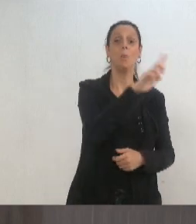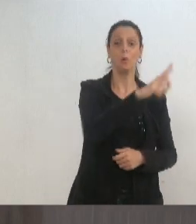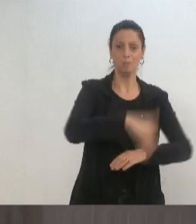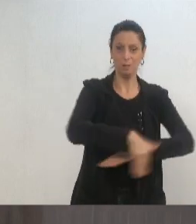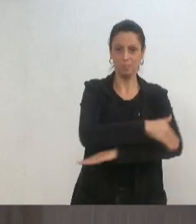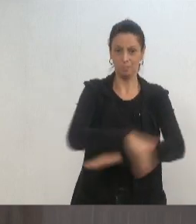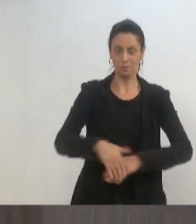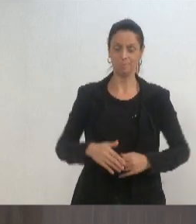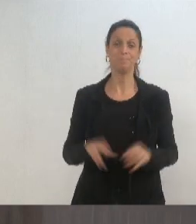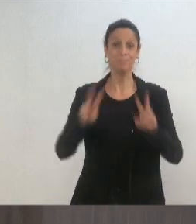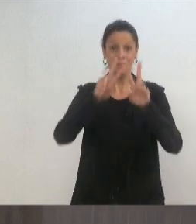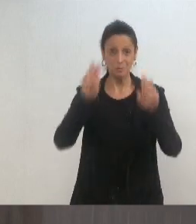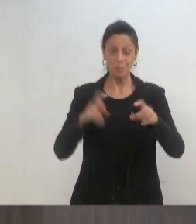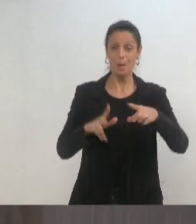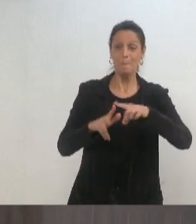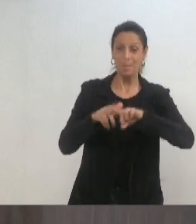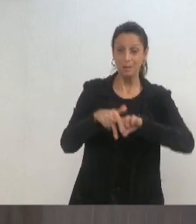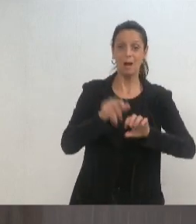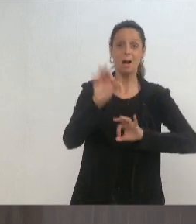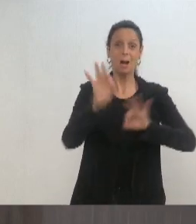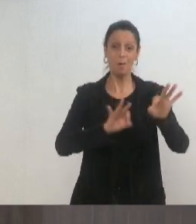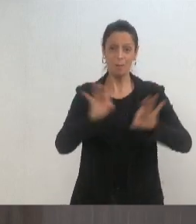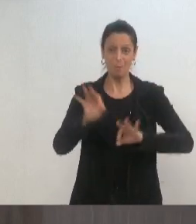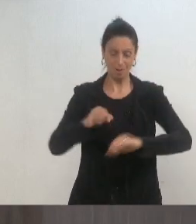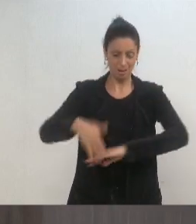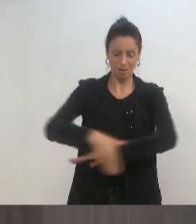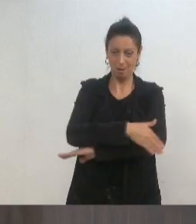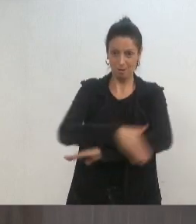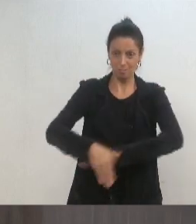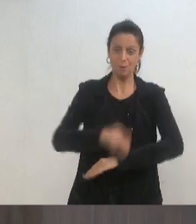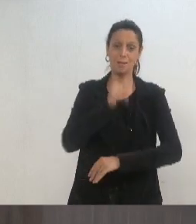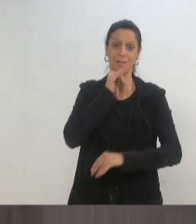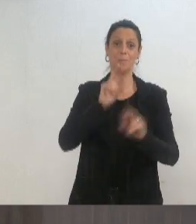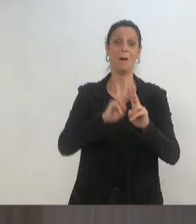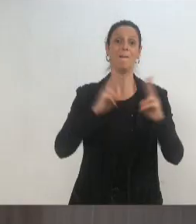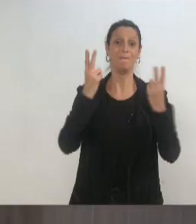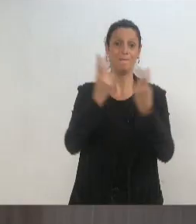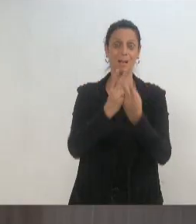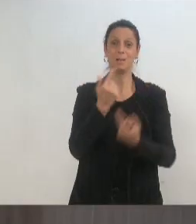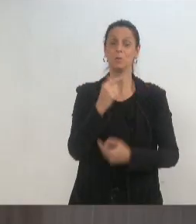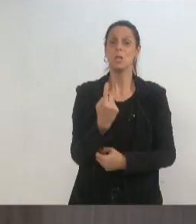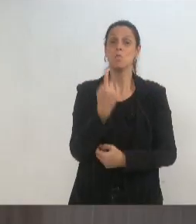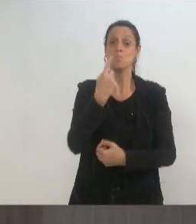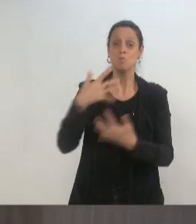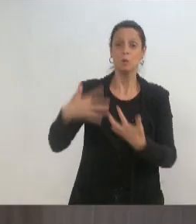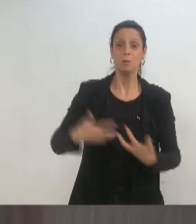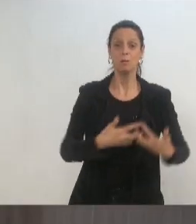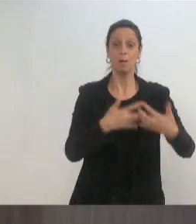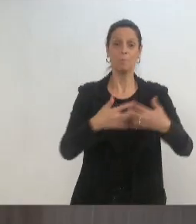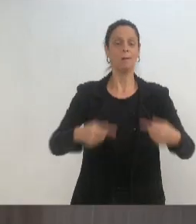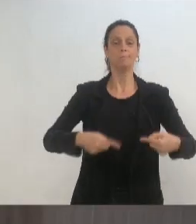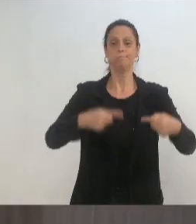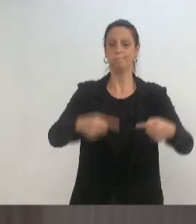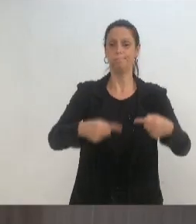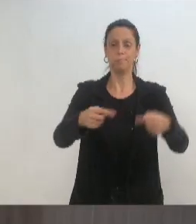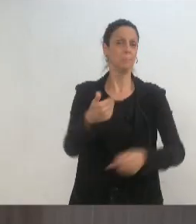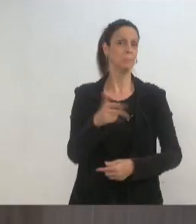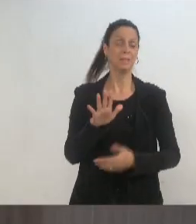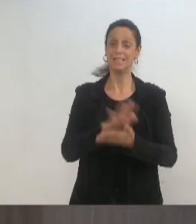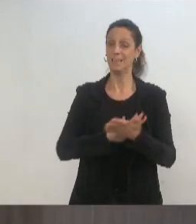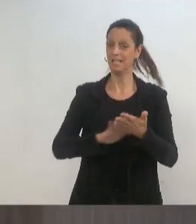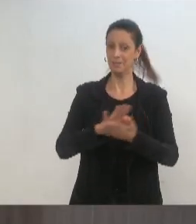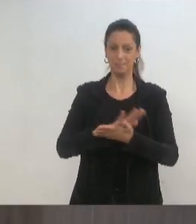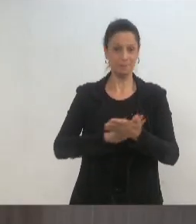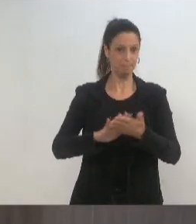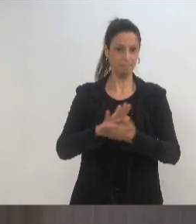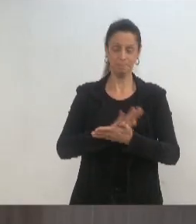relação à manutenção, nem vou falar, porque a Velha, por exemplo, eu uso como exemplo, não tem uma patrola. Pode ligar lá para os fiscais agora e perguntar se tem uma patrola à disposição